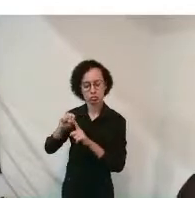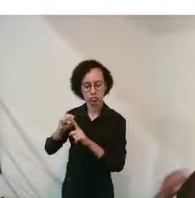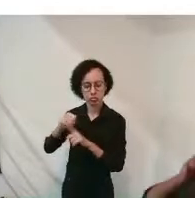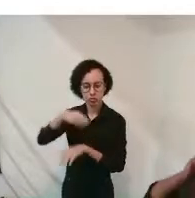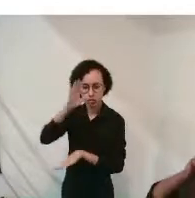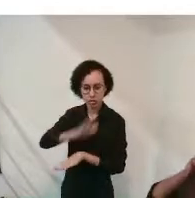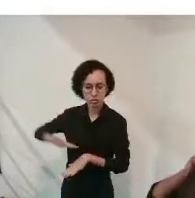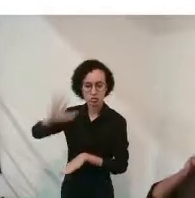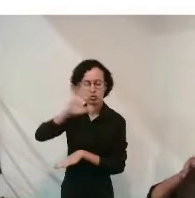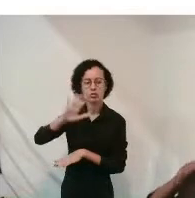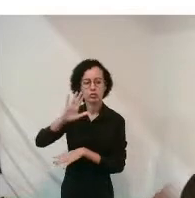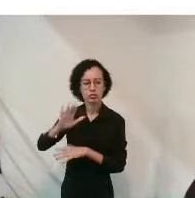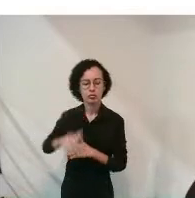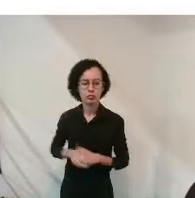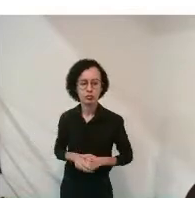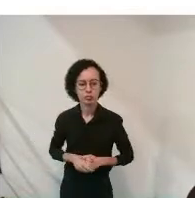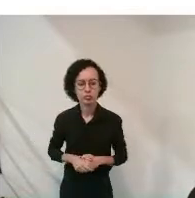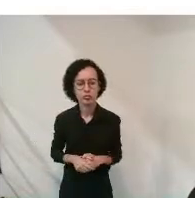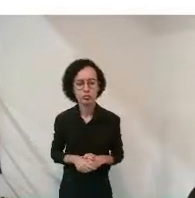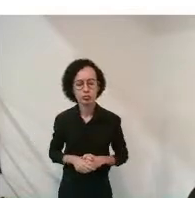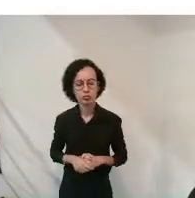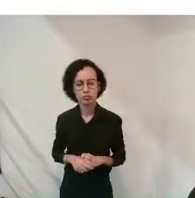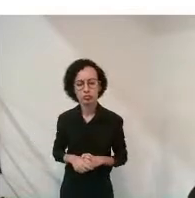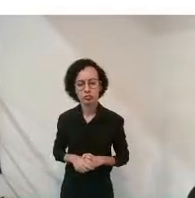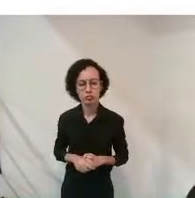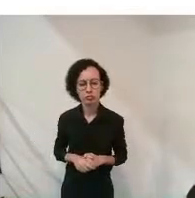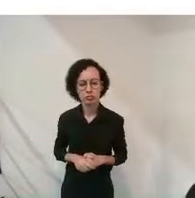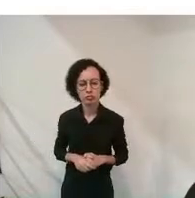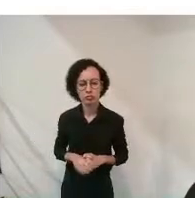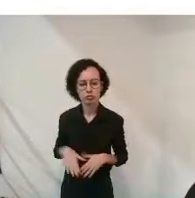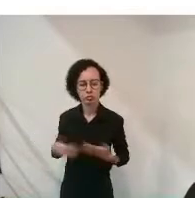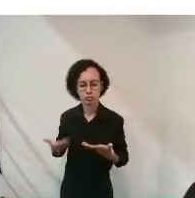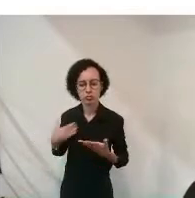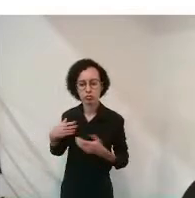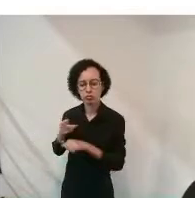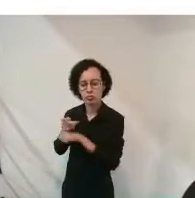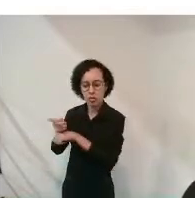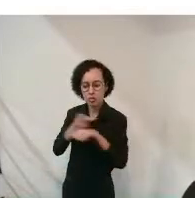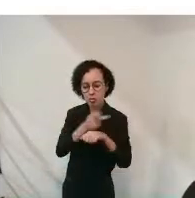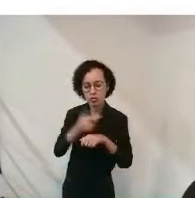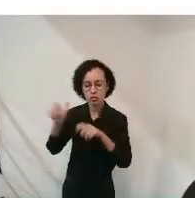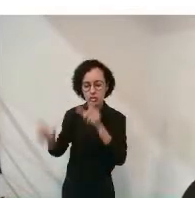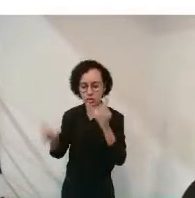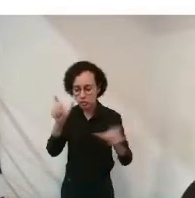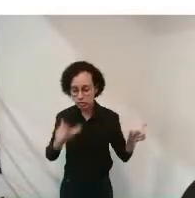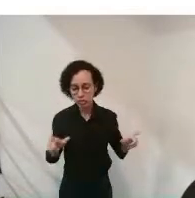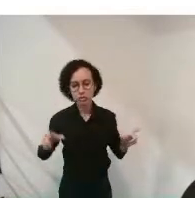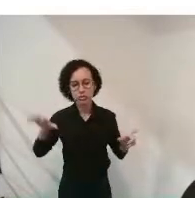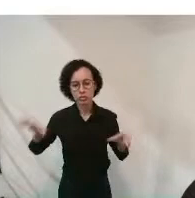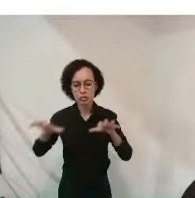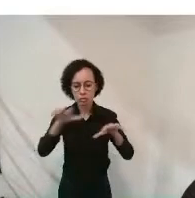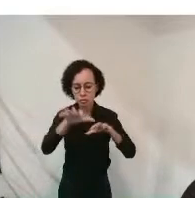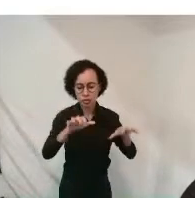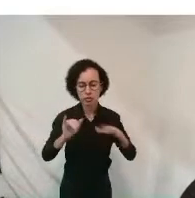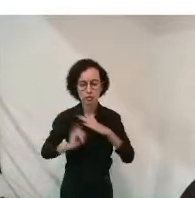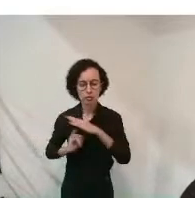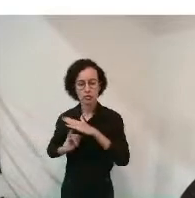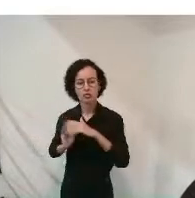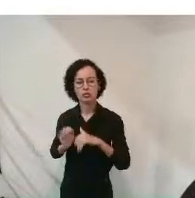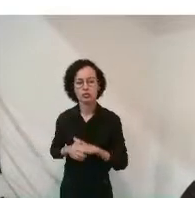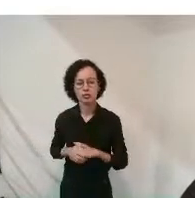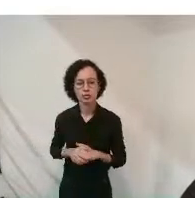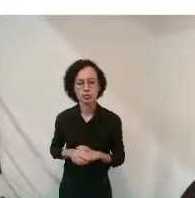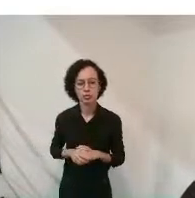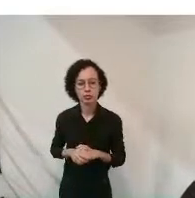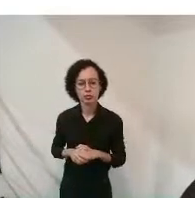Né? Então, buscam-se esses institutos e essas instituições, e aí pode-se buscar o SENAI, o SESC, o